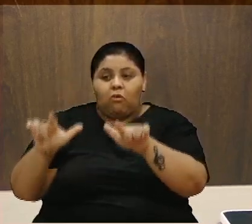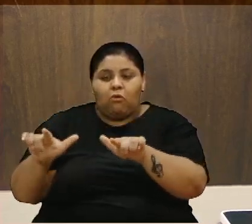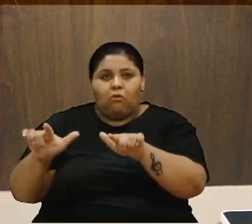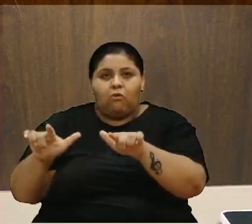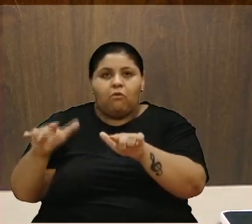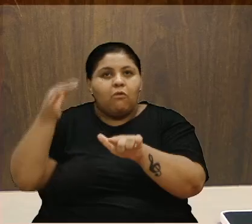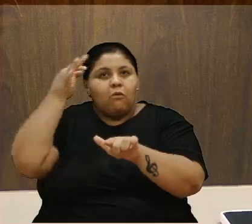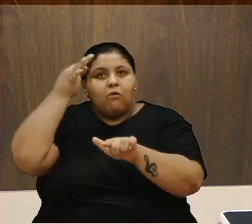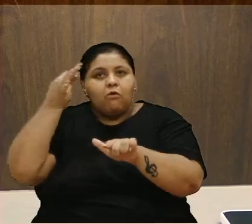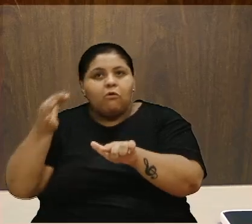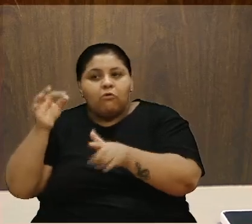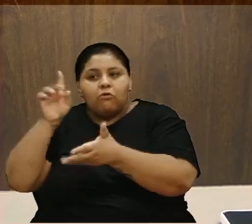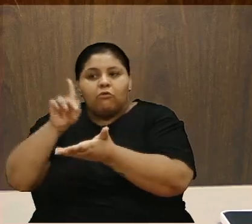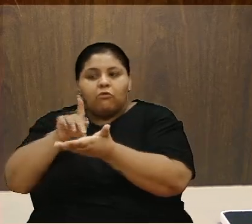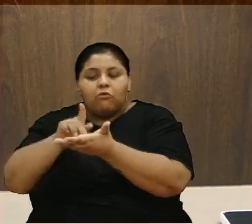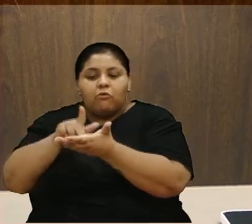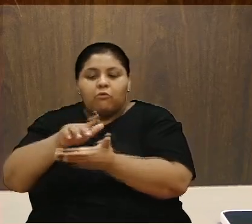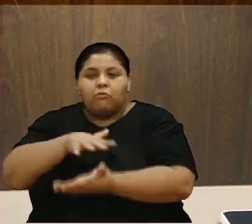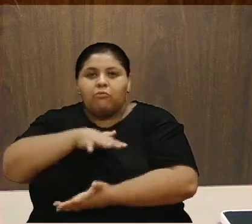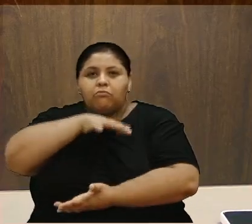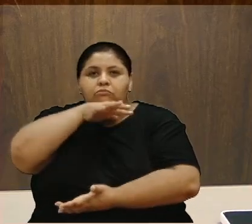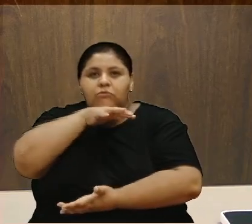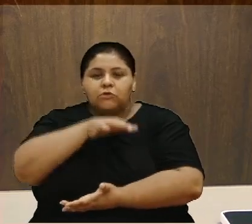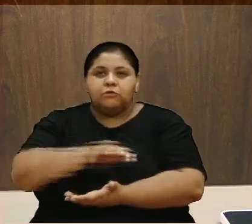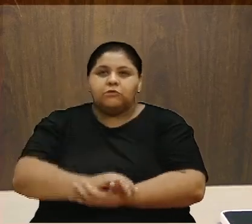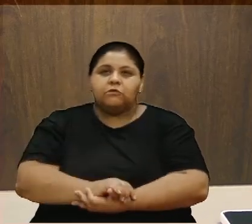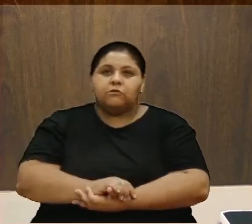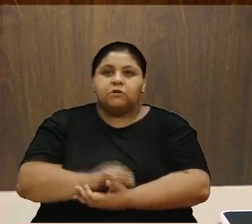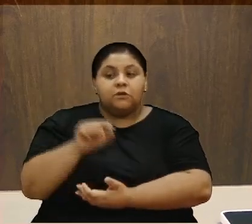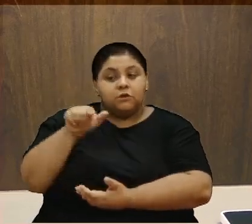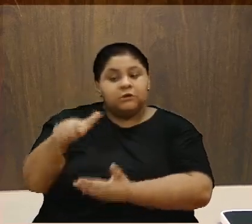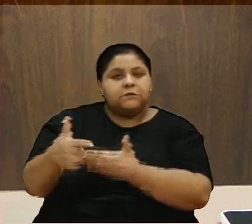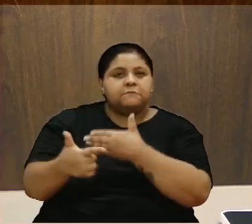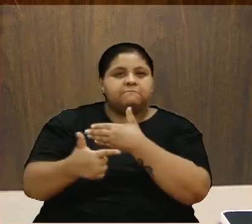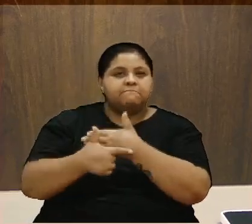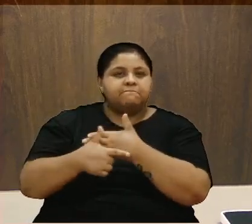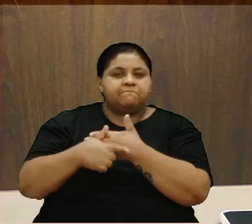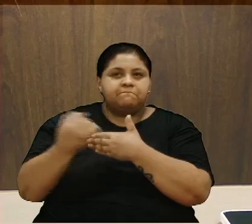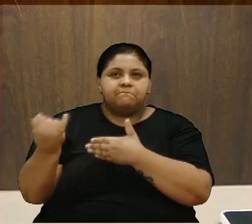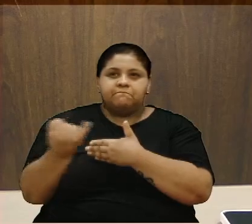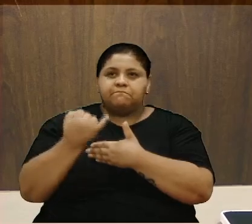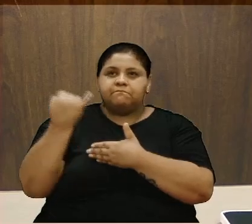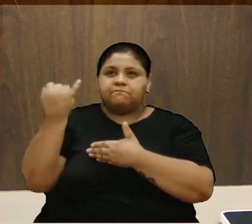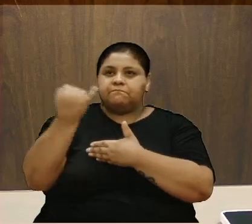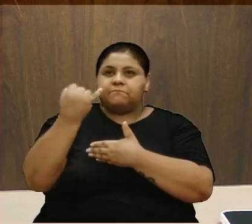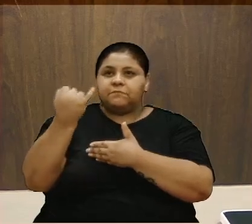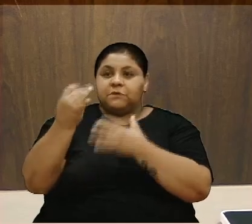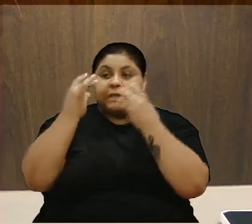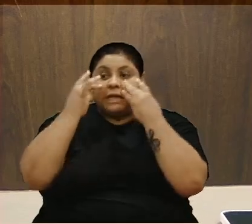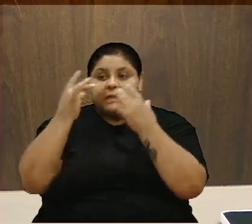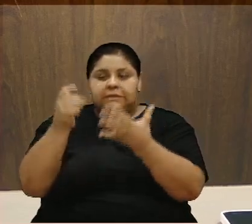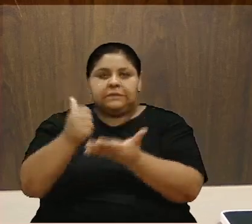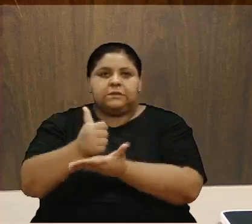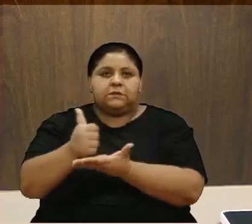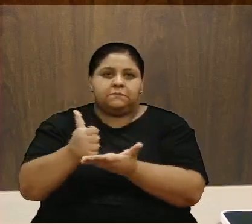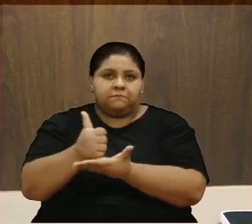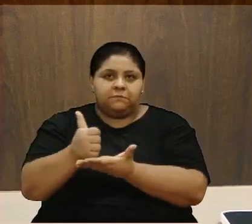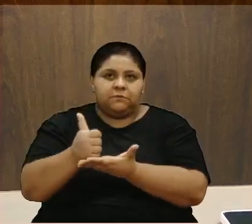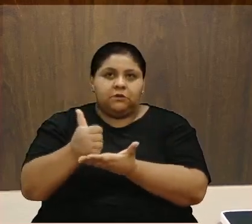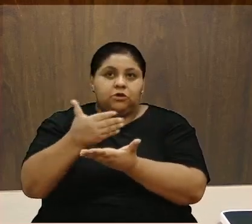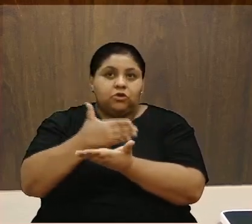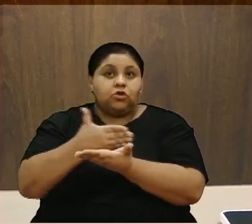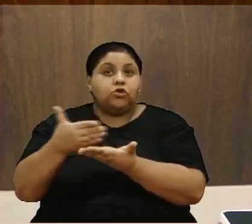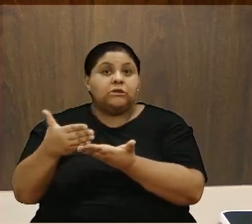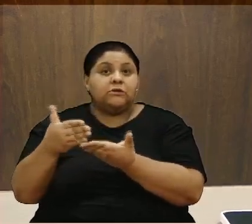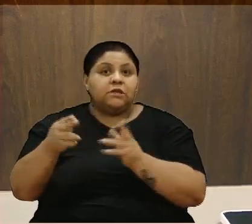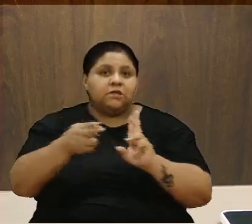entender a realidade do território. E esse é um dos papéis fundamentais da atenção básica, da porta de entrada